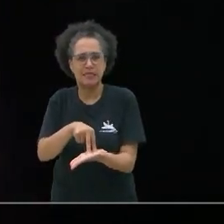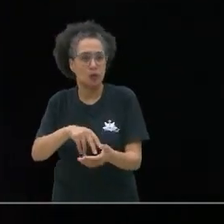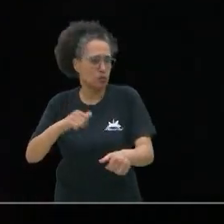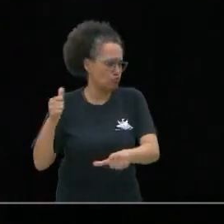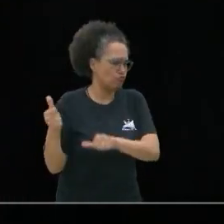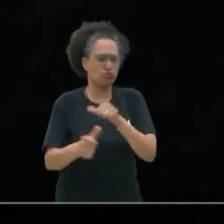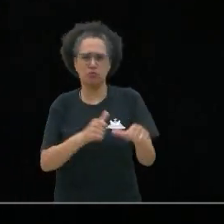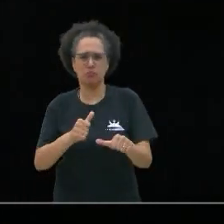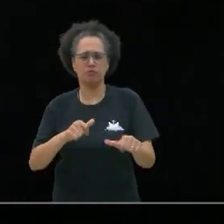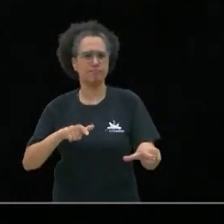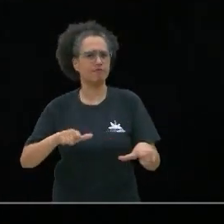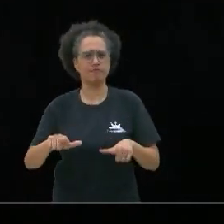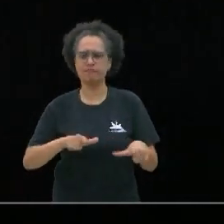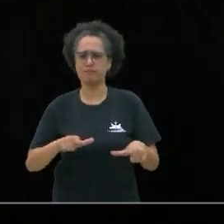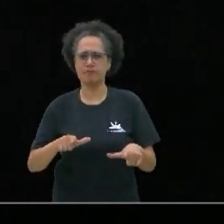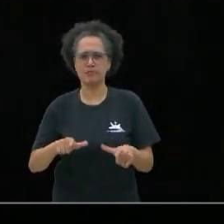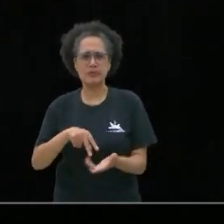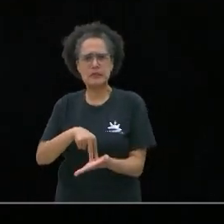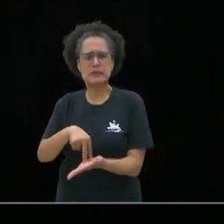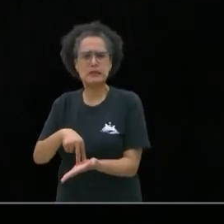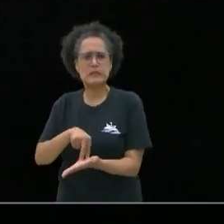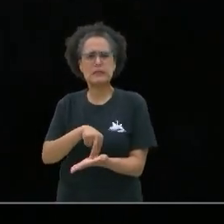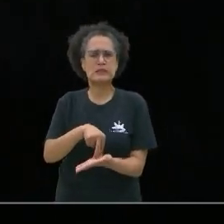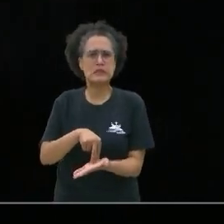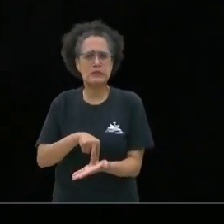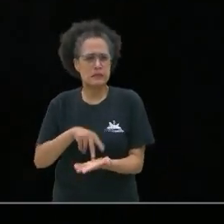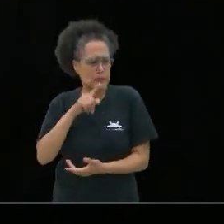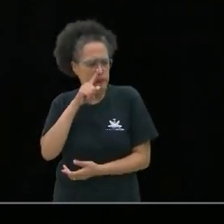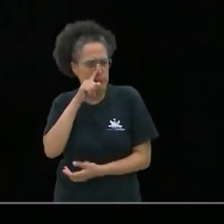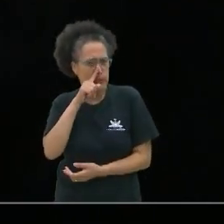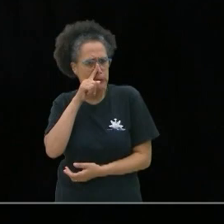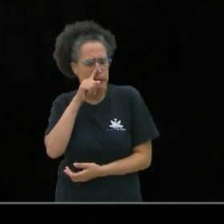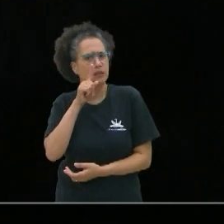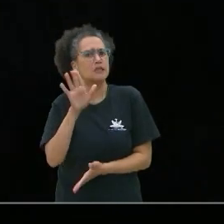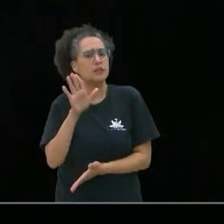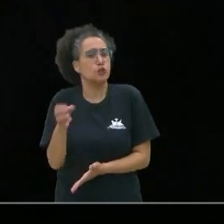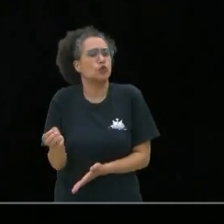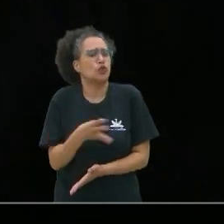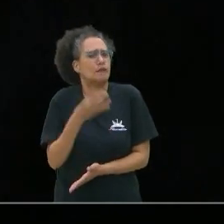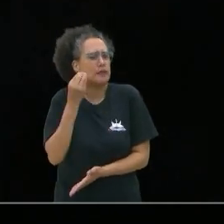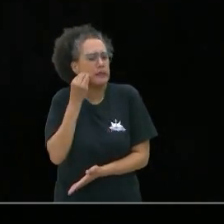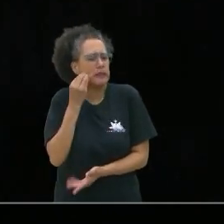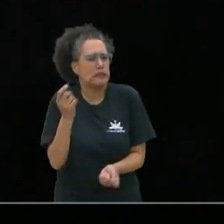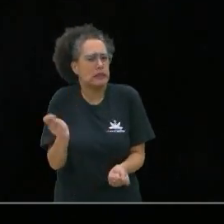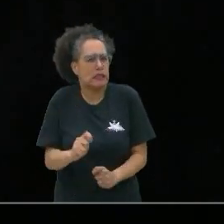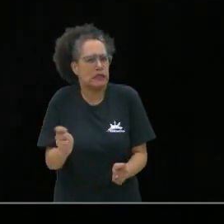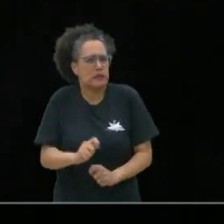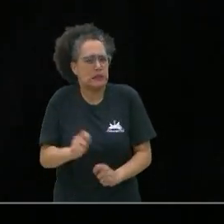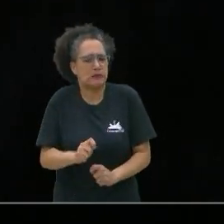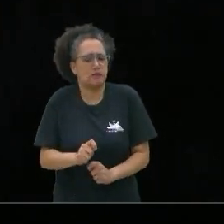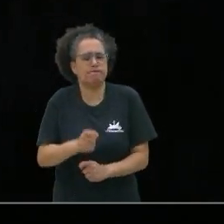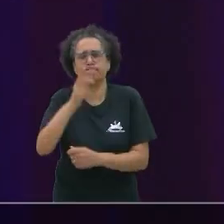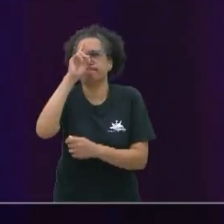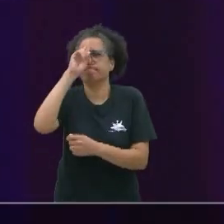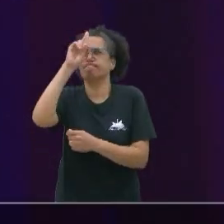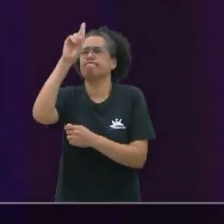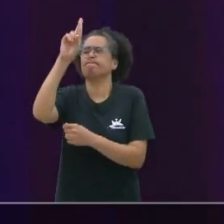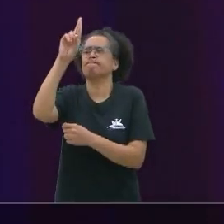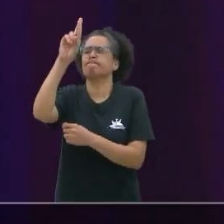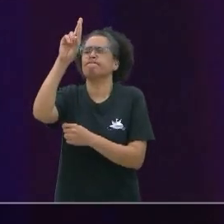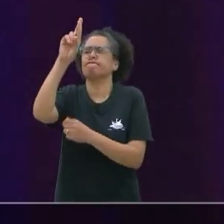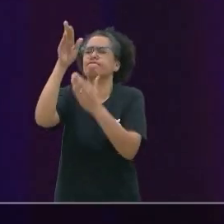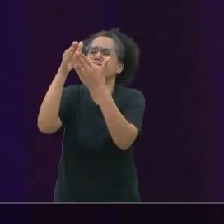trabalho. Insegurança de se arriscar em novas possibilidades. Senhor, nós te pedimos